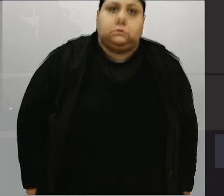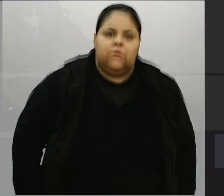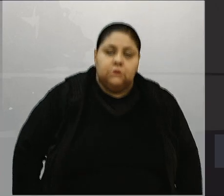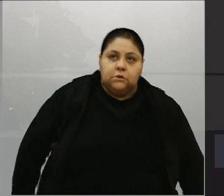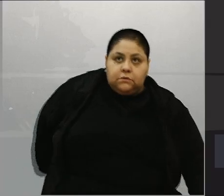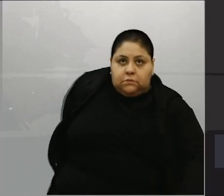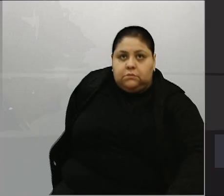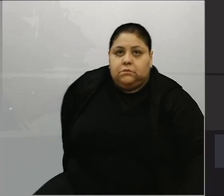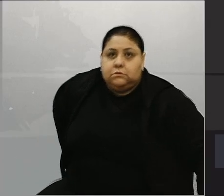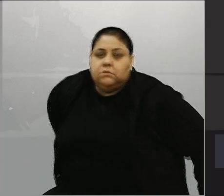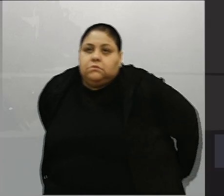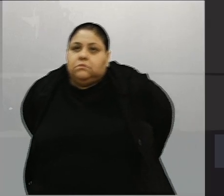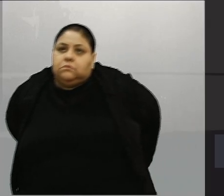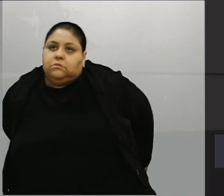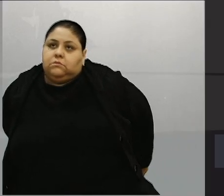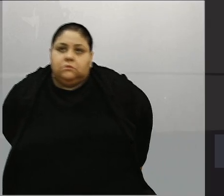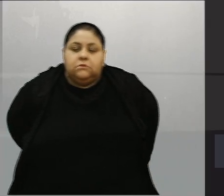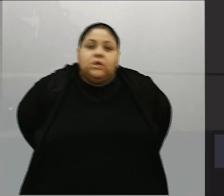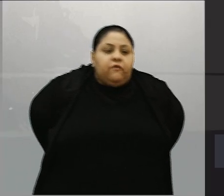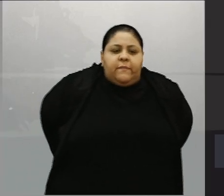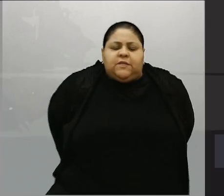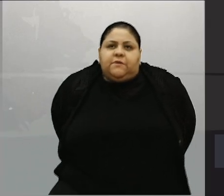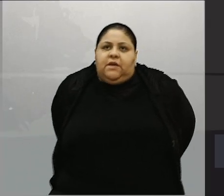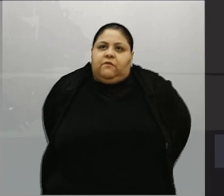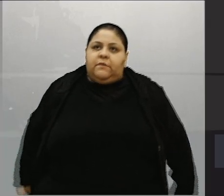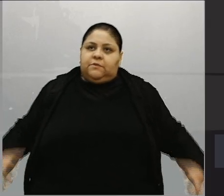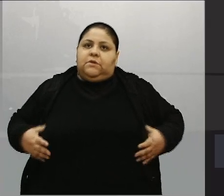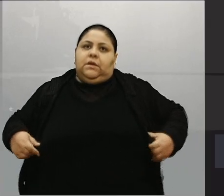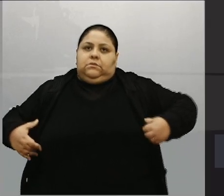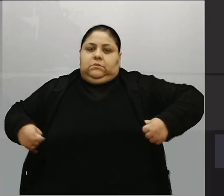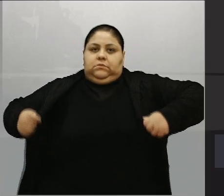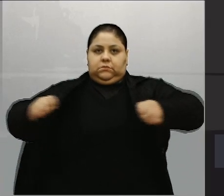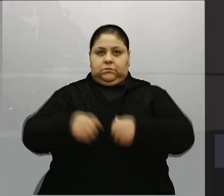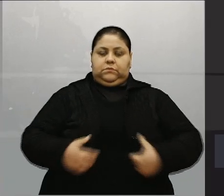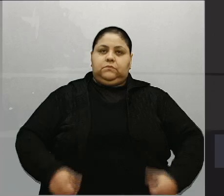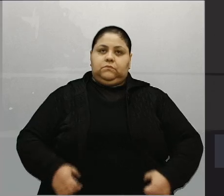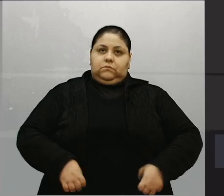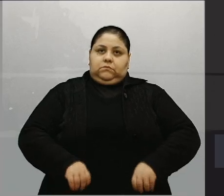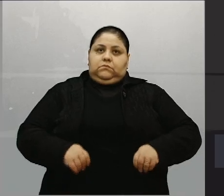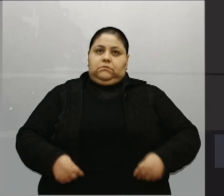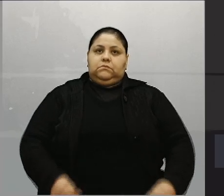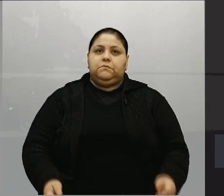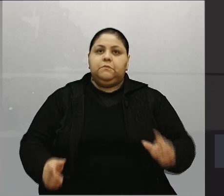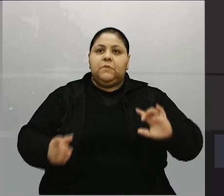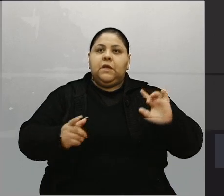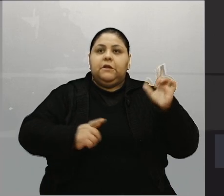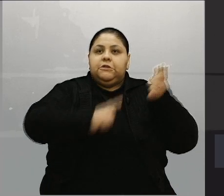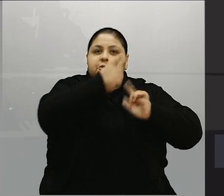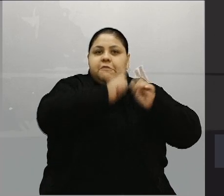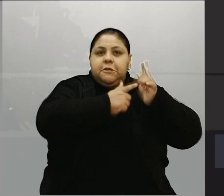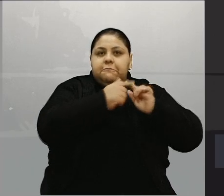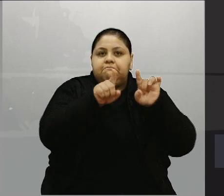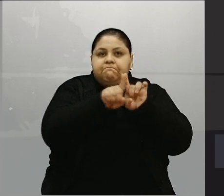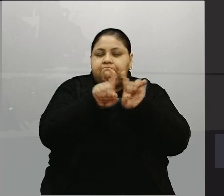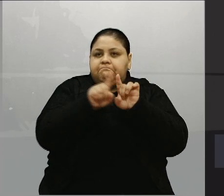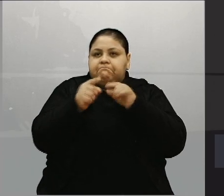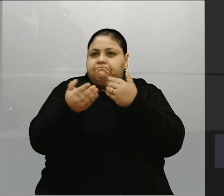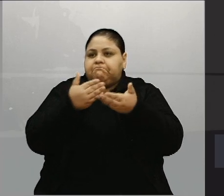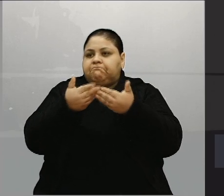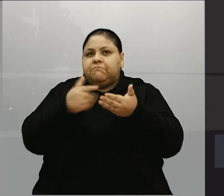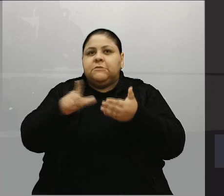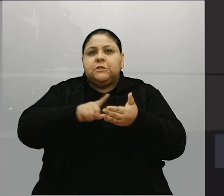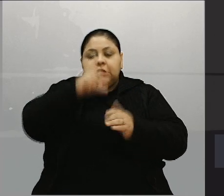trabalho, vão pagar suas contas, vão ir para o mercado, vão ir para o médico, vão ir se divertir? Seja o que for, elas